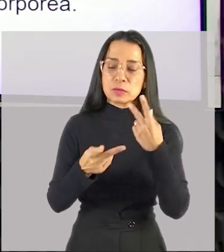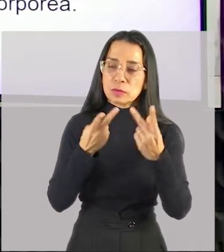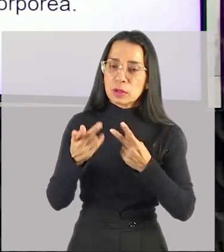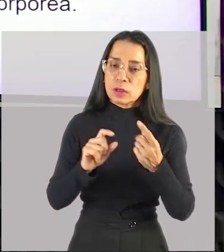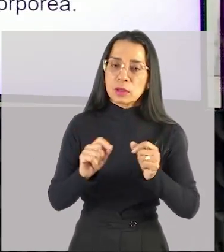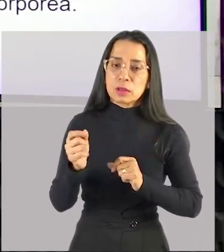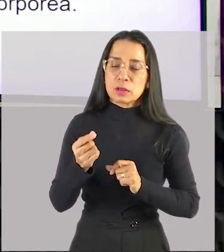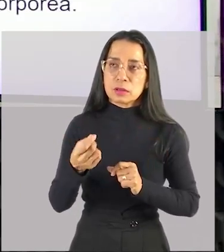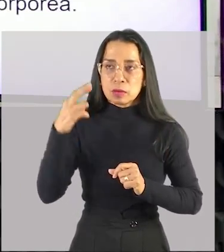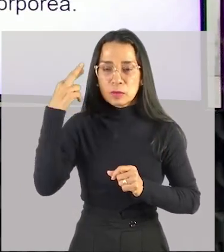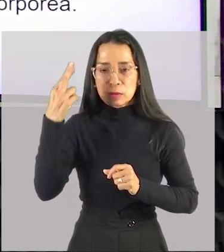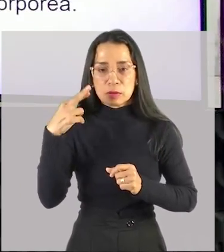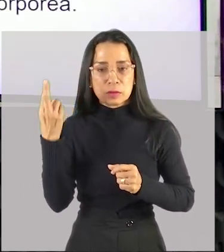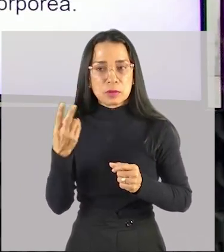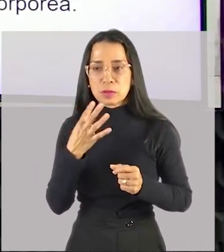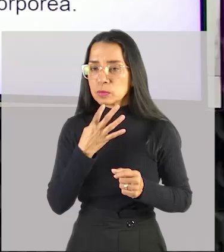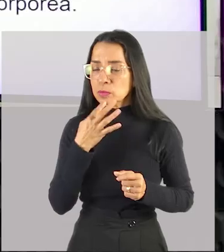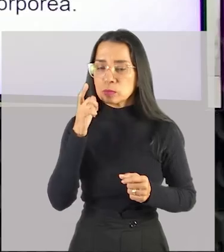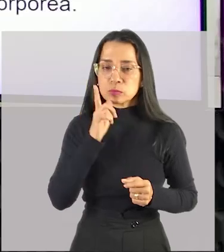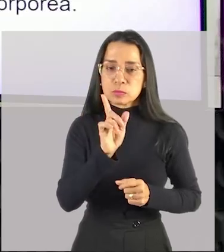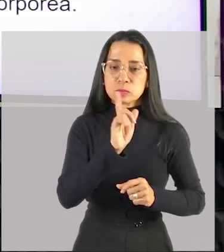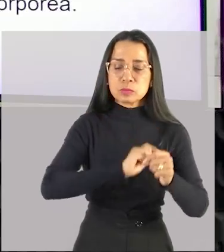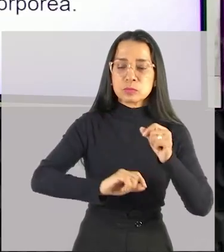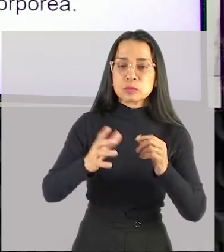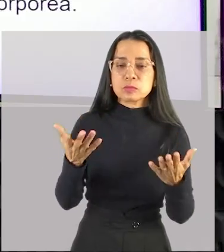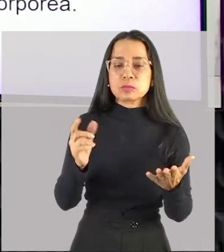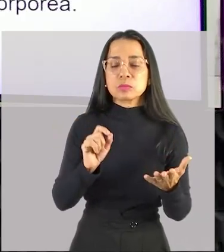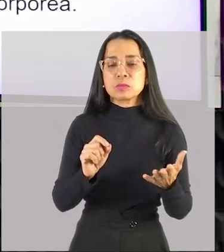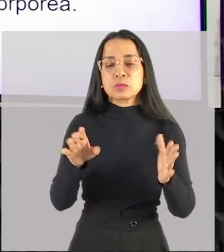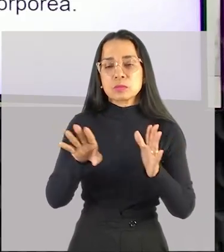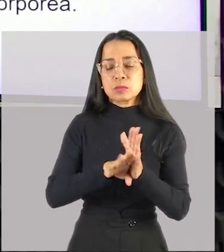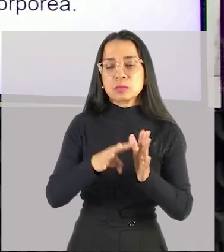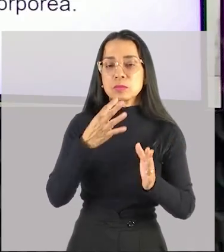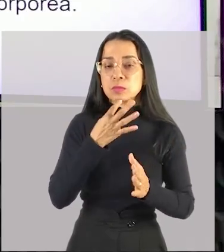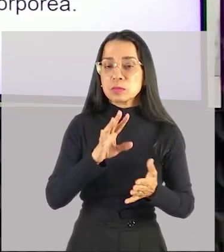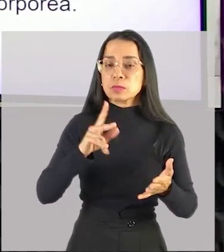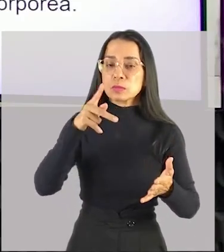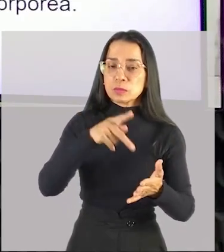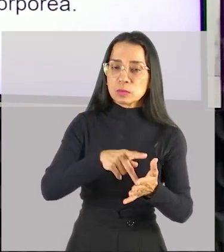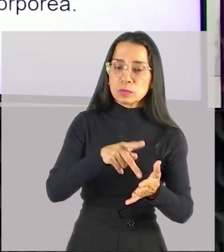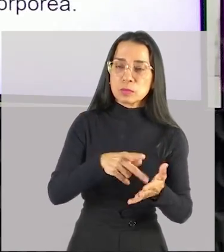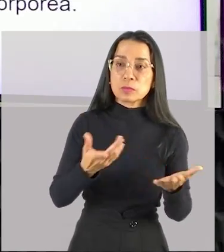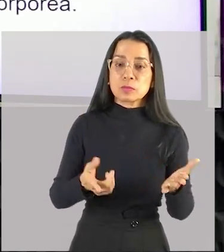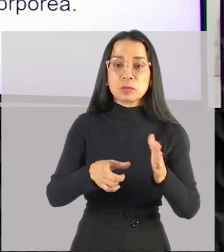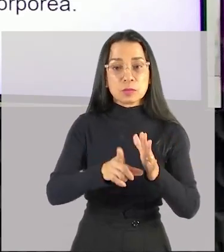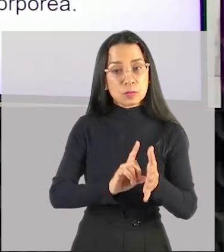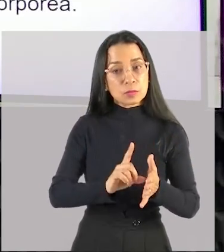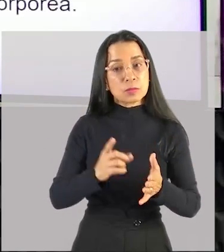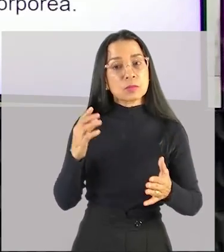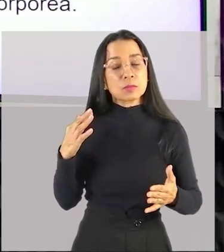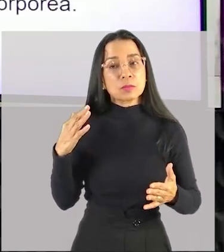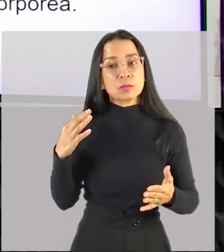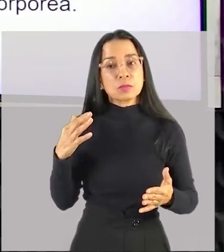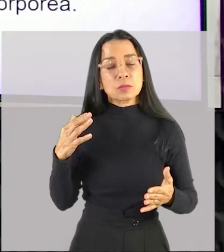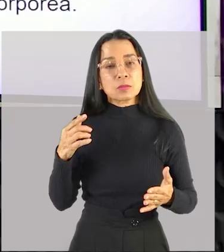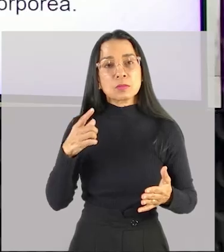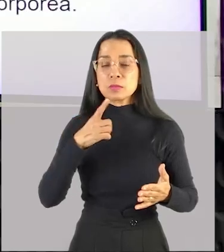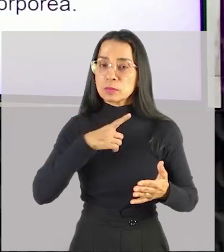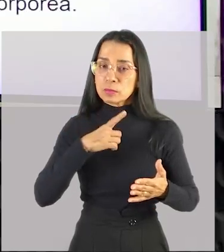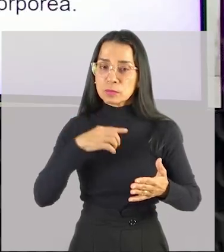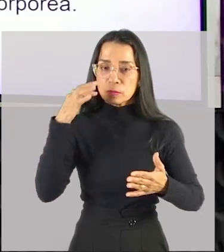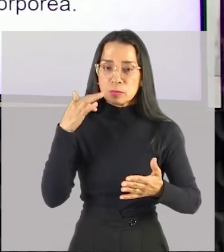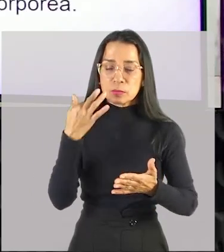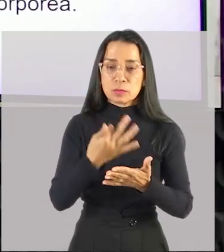conhecimento verdadeiro. Daí vem a sua teoria da iluminação. Então, antes da racionalidade vem a fé. Eu não consigo chegar